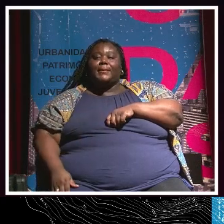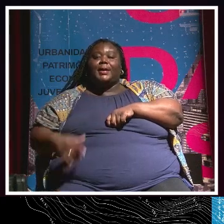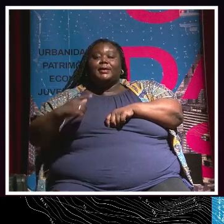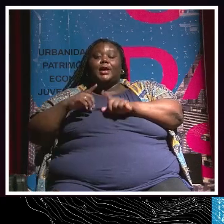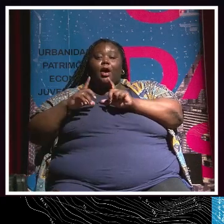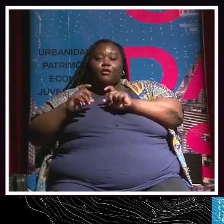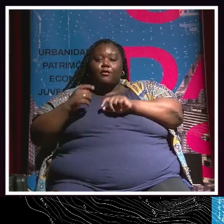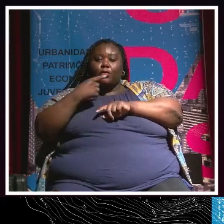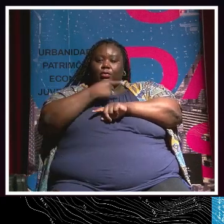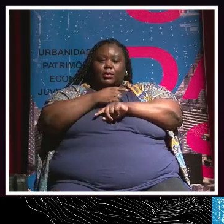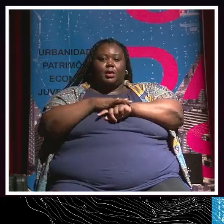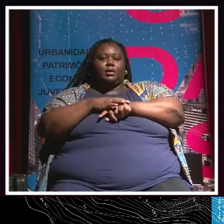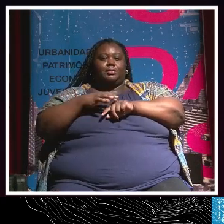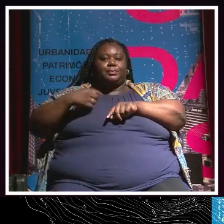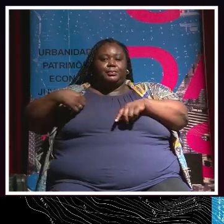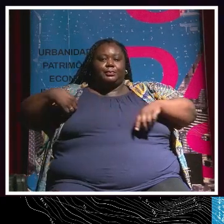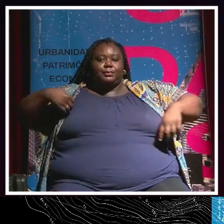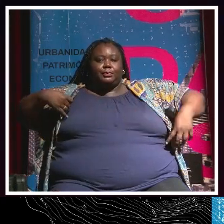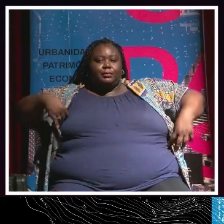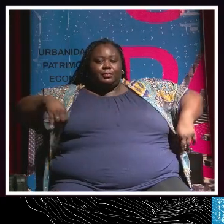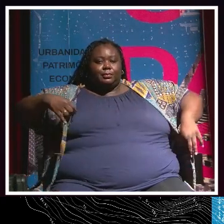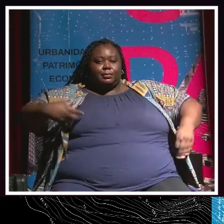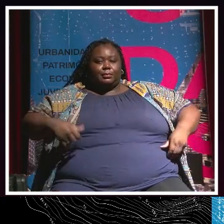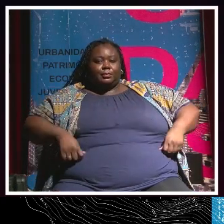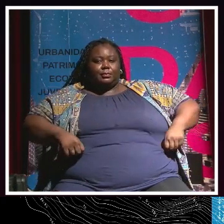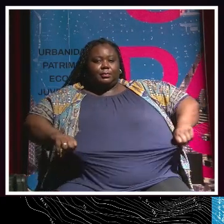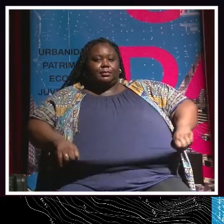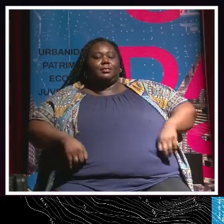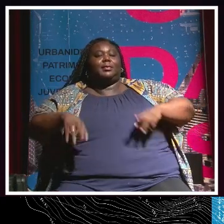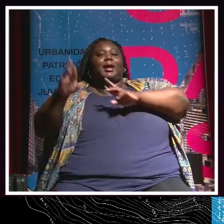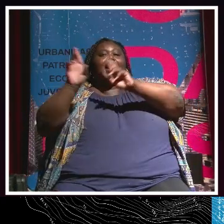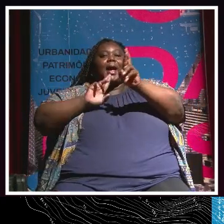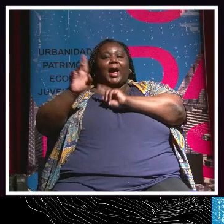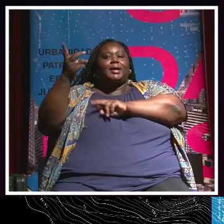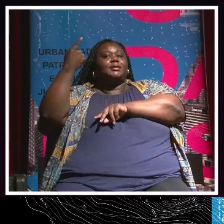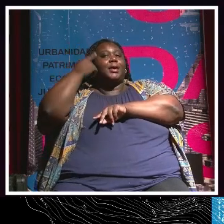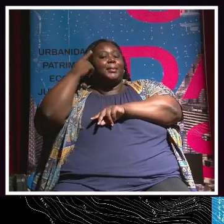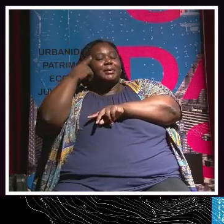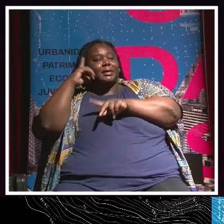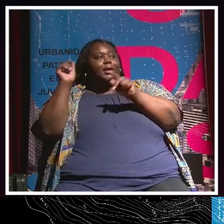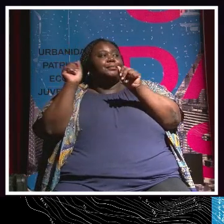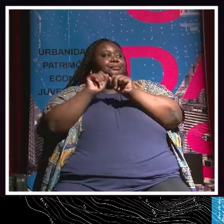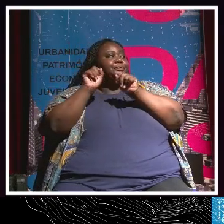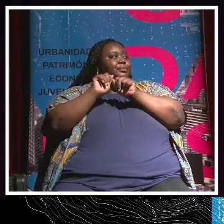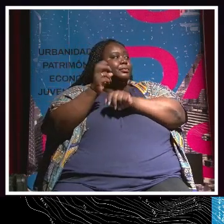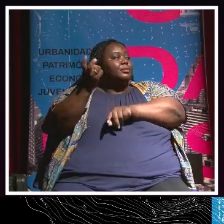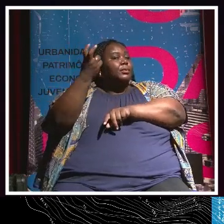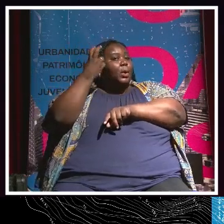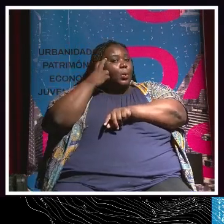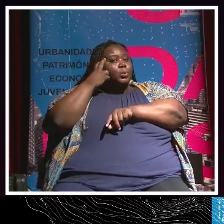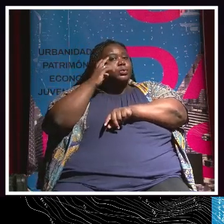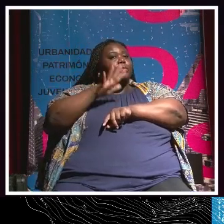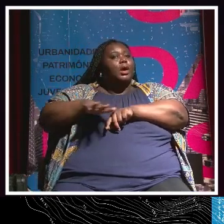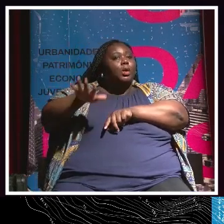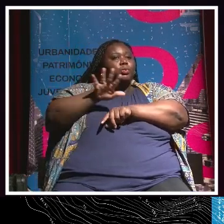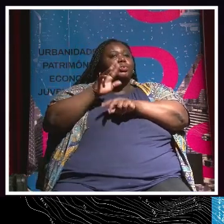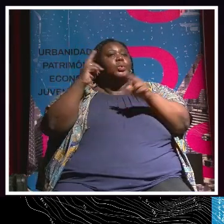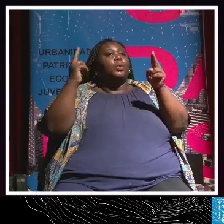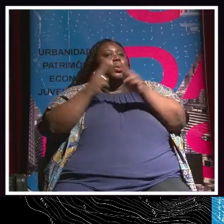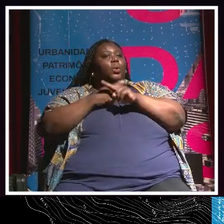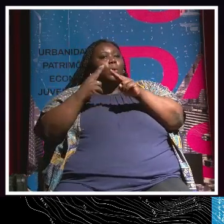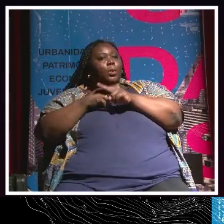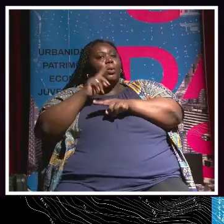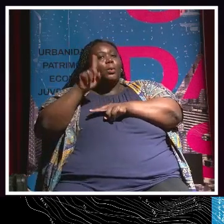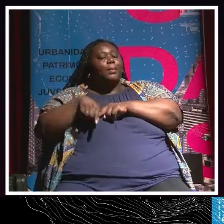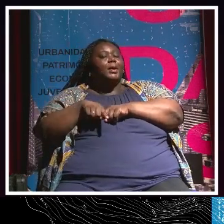amplo sobre cultura e cidade e suas relações com o pensar e o fazer cultural no meio urbano, a partir